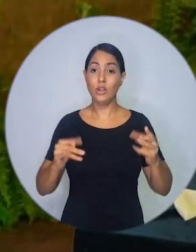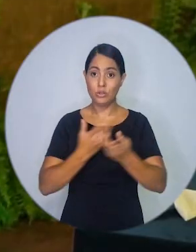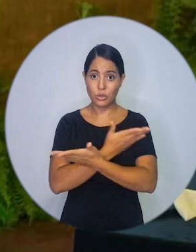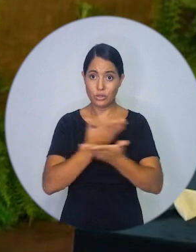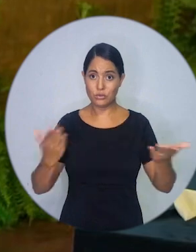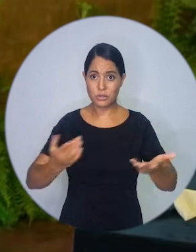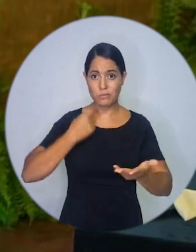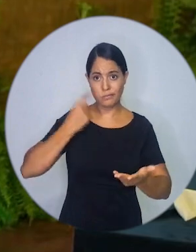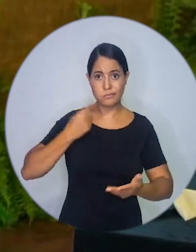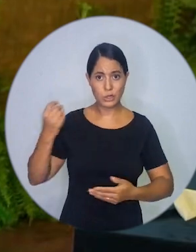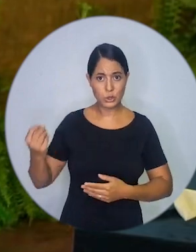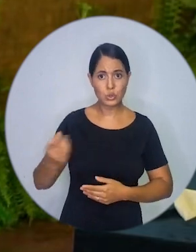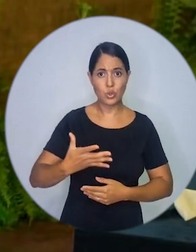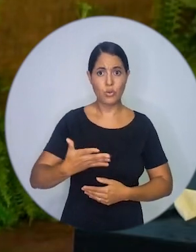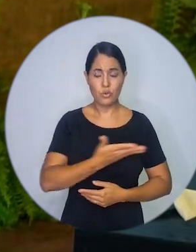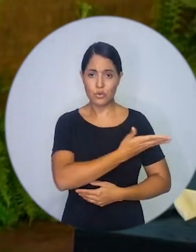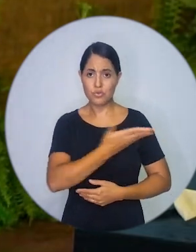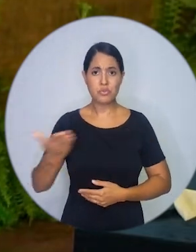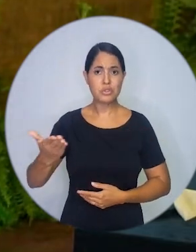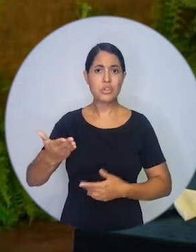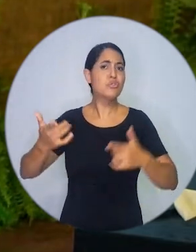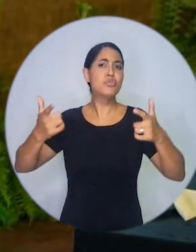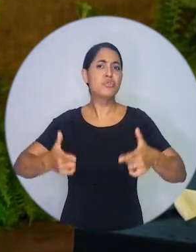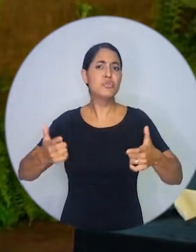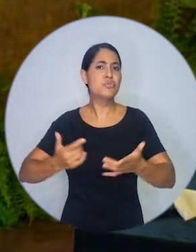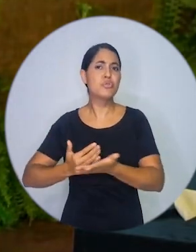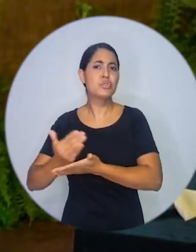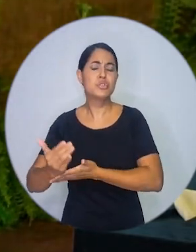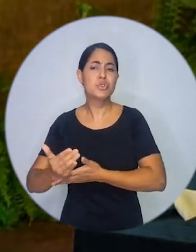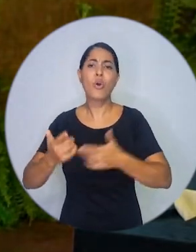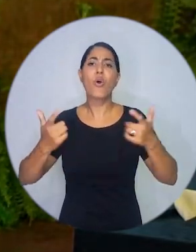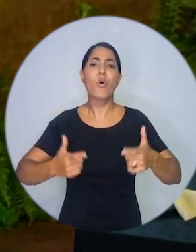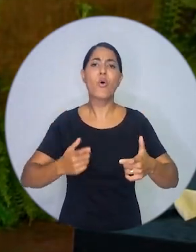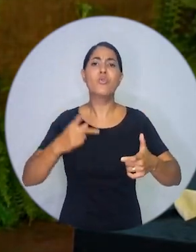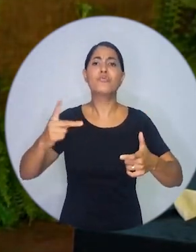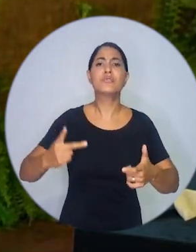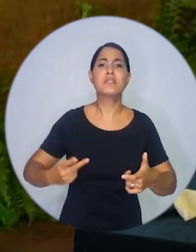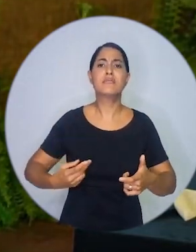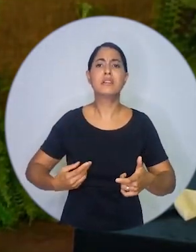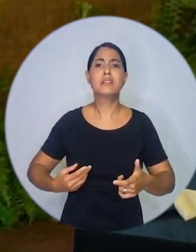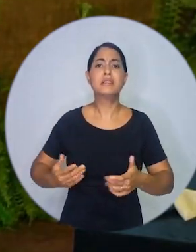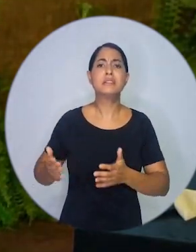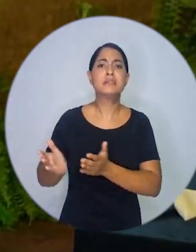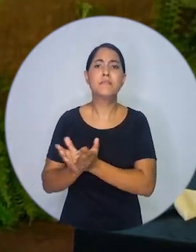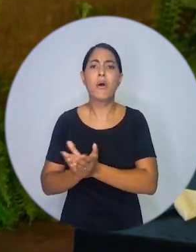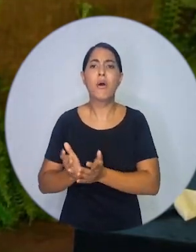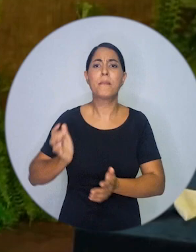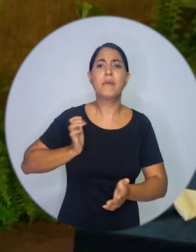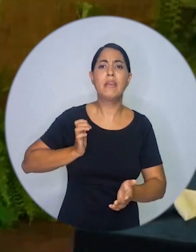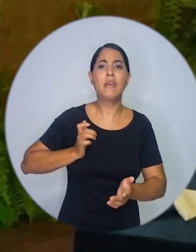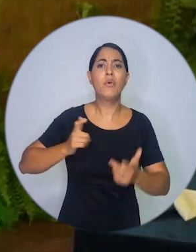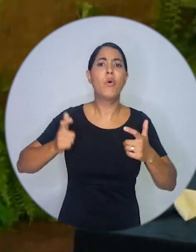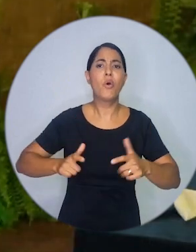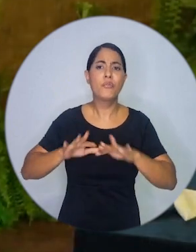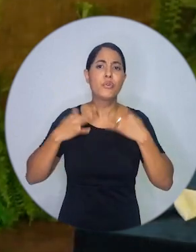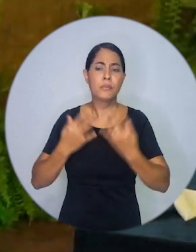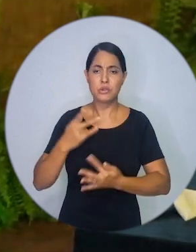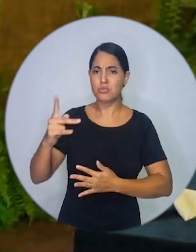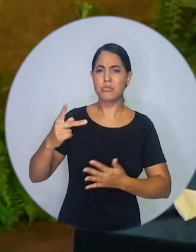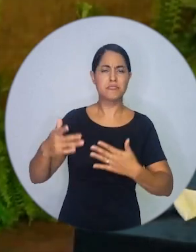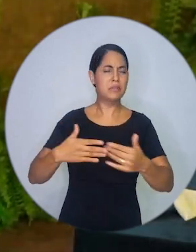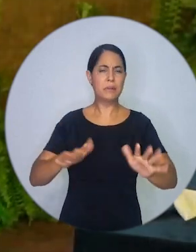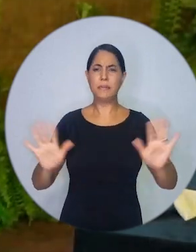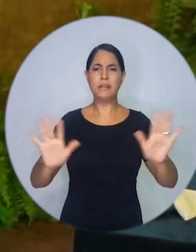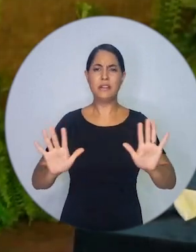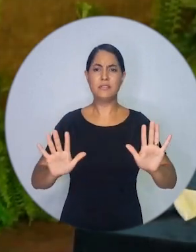jovens que estão começando, independente da sua condição social, de onde você começou, onde você está, onde você nasceu, de quem é a sua família, façam